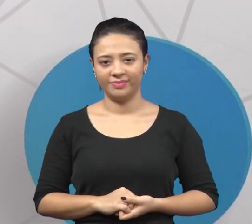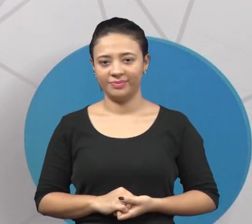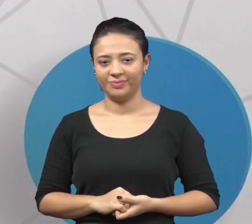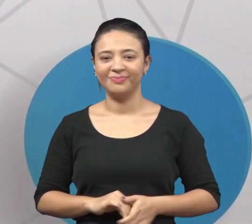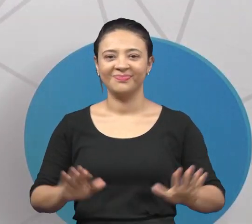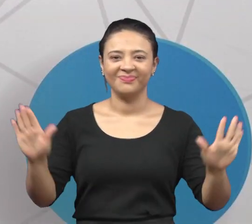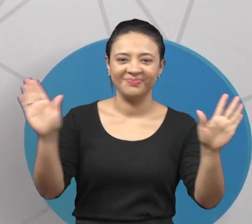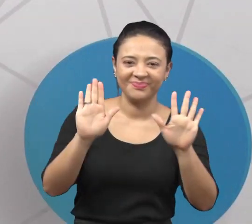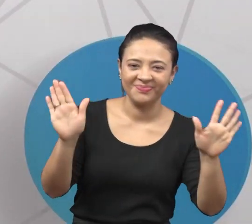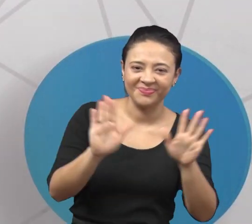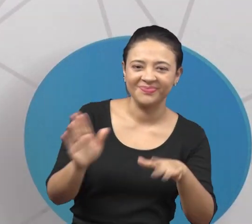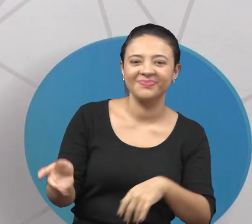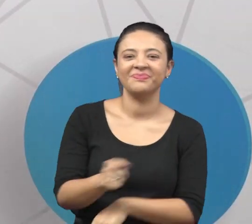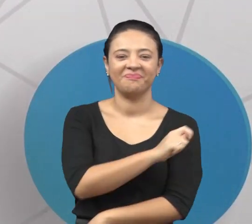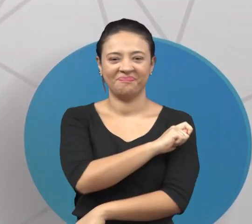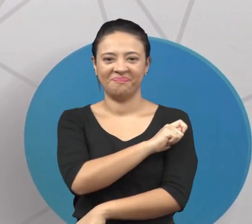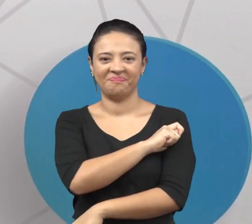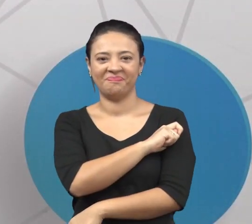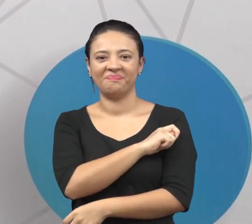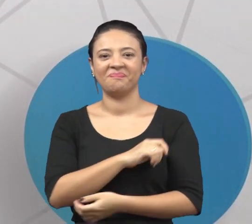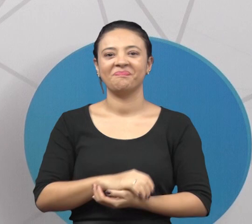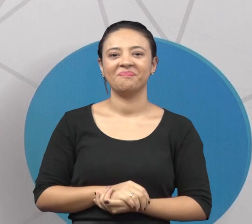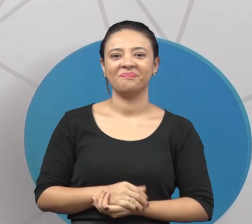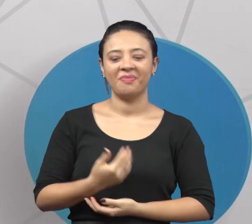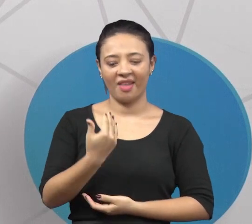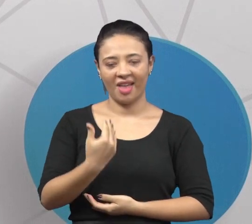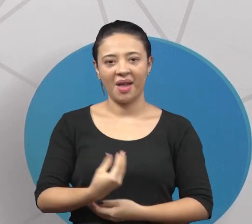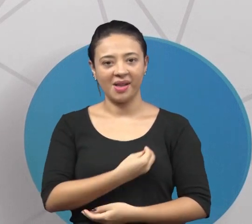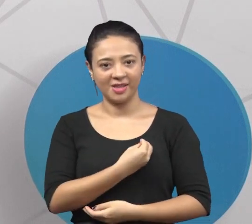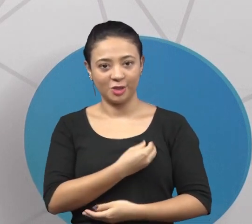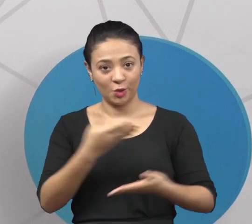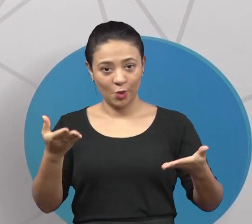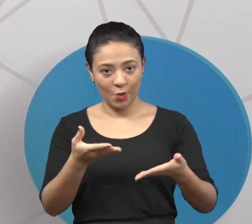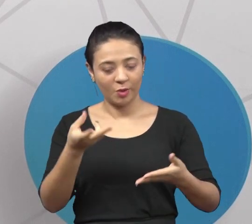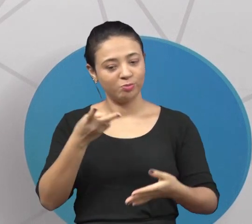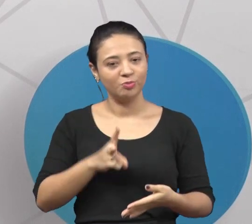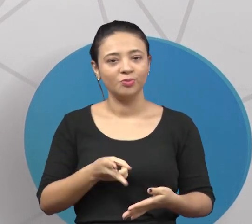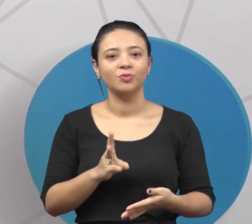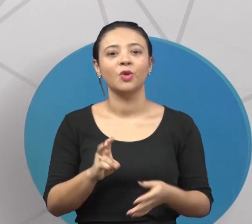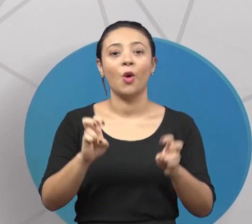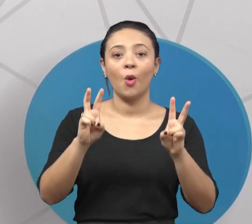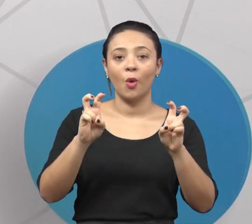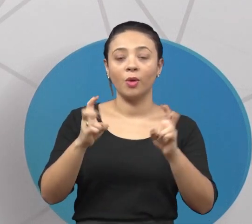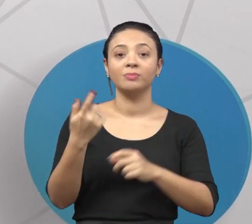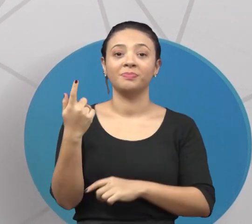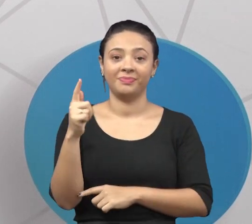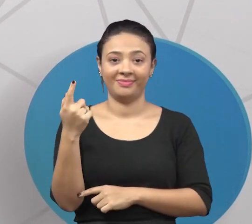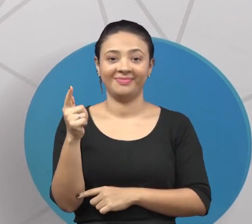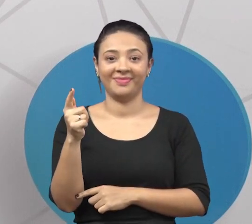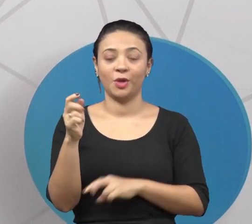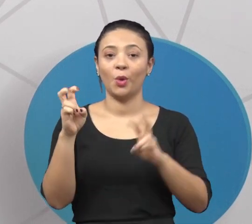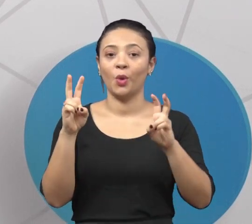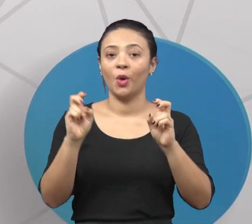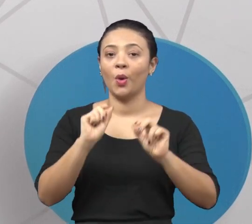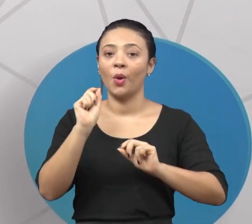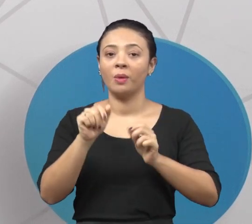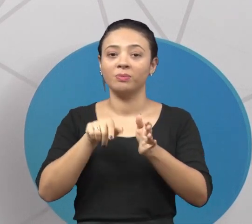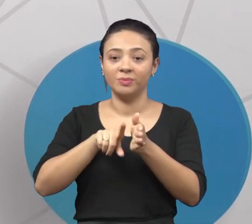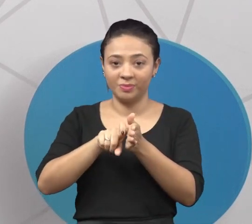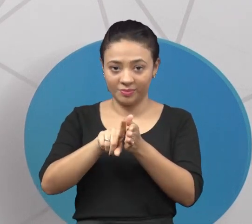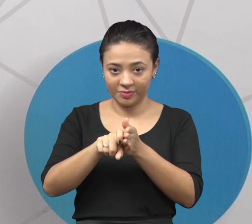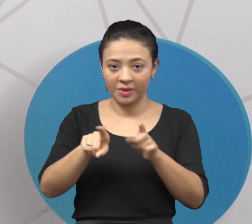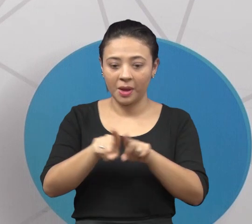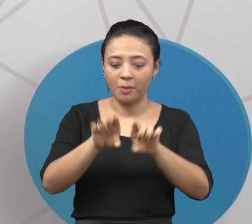Olá, queridos alunos. Estou aqui hoje para trabalhar mais um conteúdo com vocês de geografia, tá? Sobre a agropecuária e estrutura fundiária